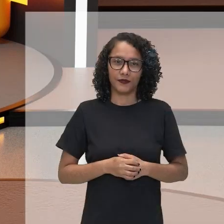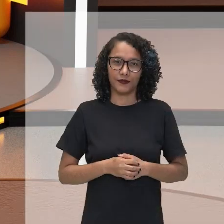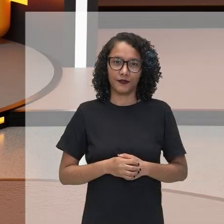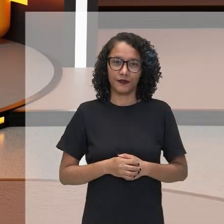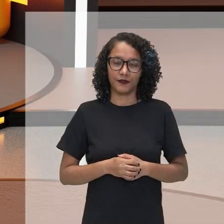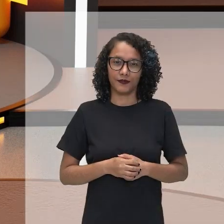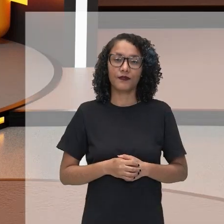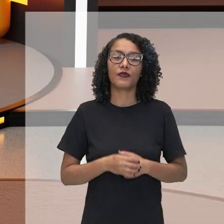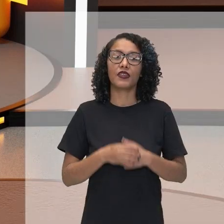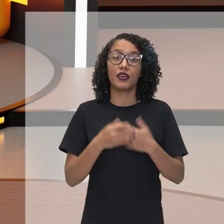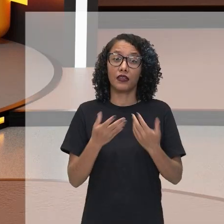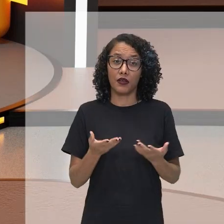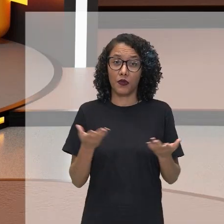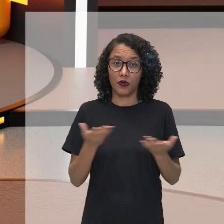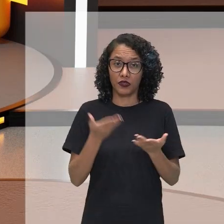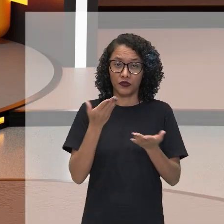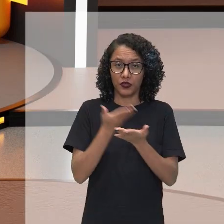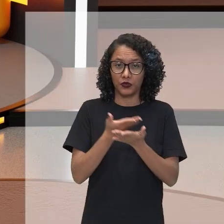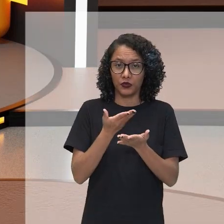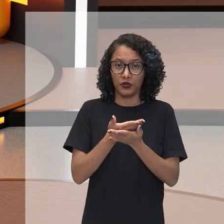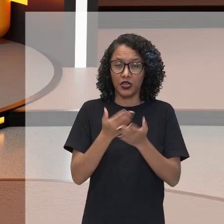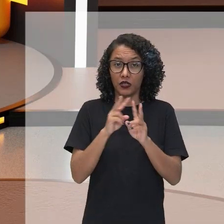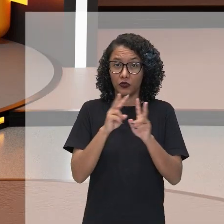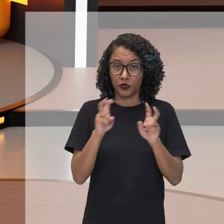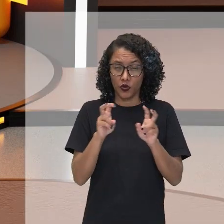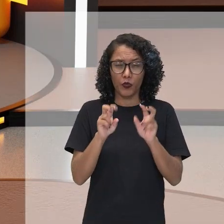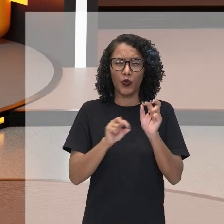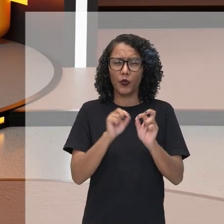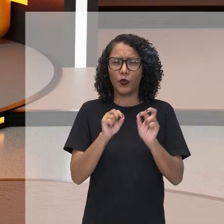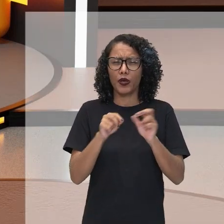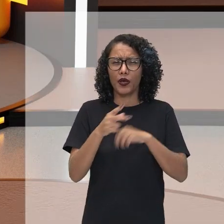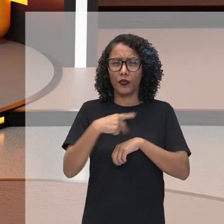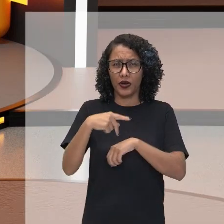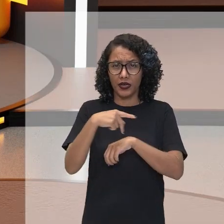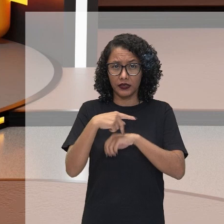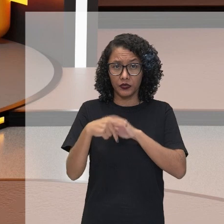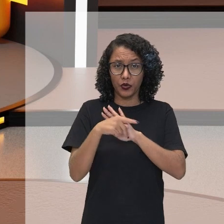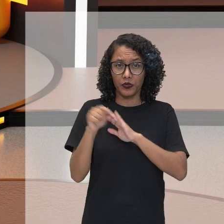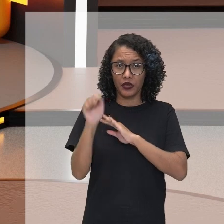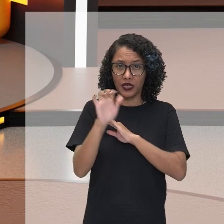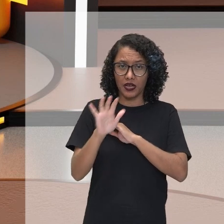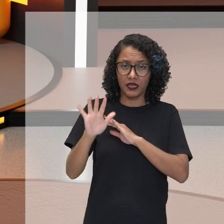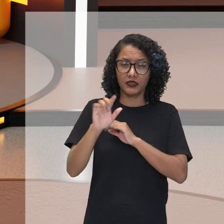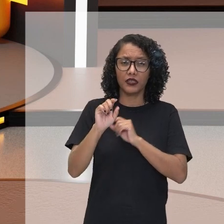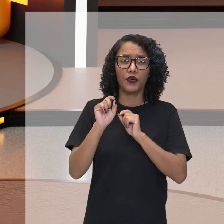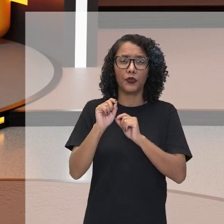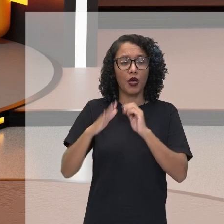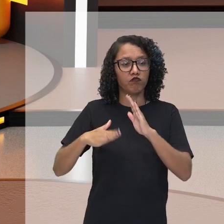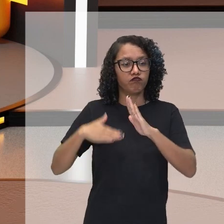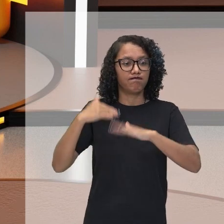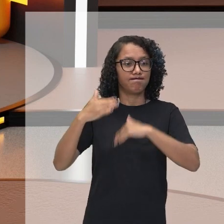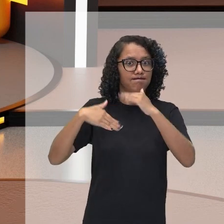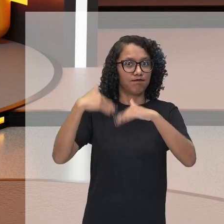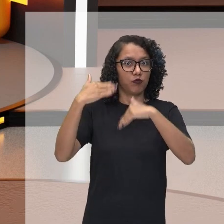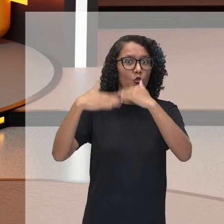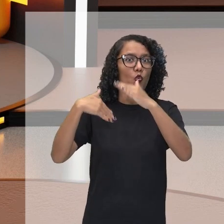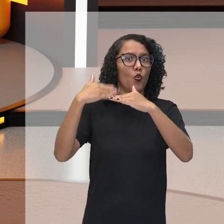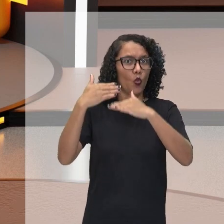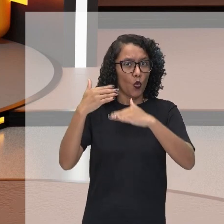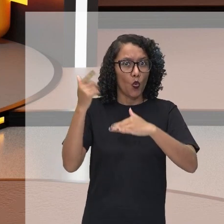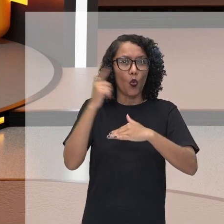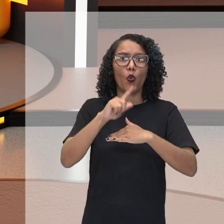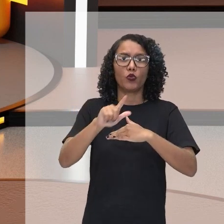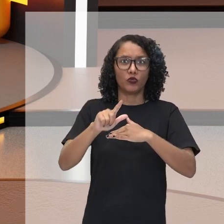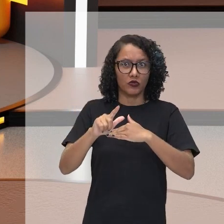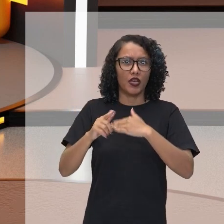Nós estudaremos sobre países asiáticos que estão se desenvolvendo cada vez mais com o